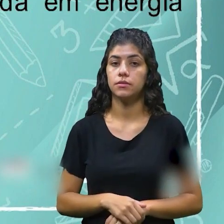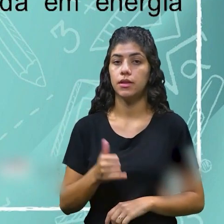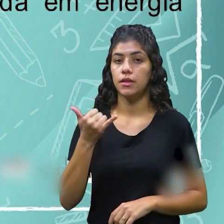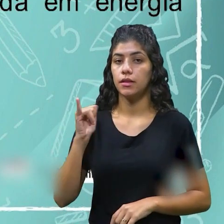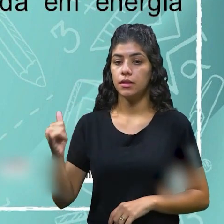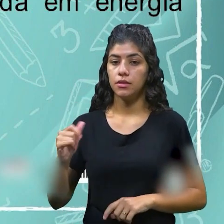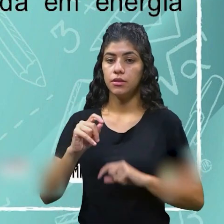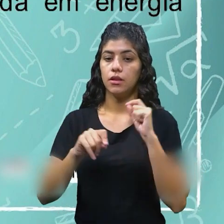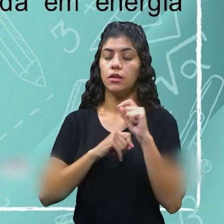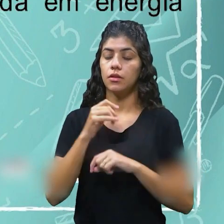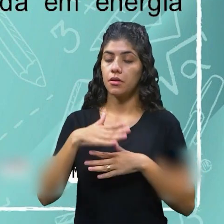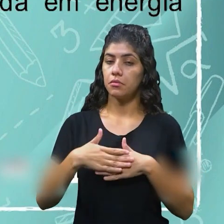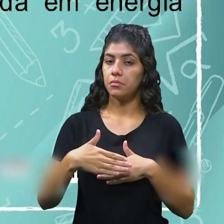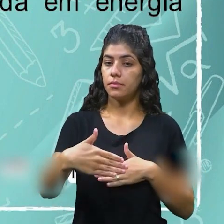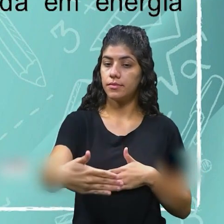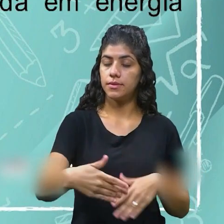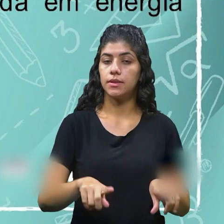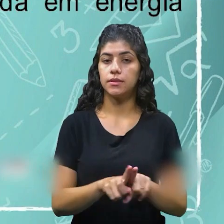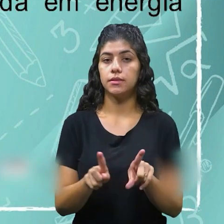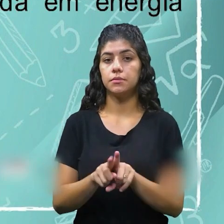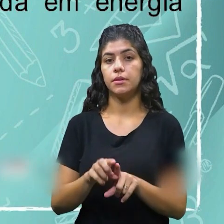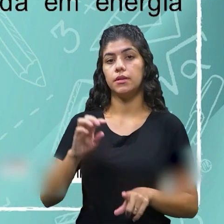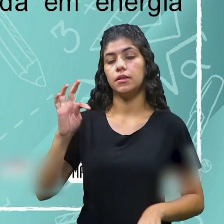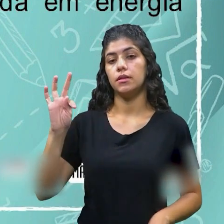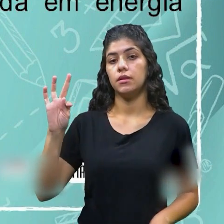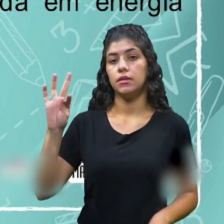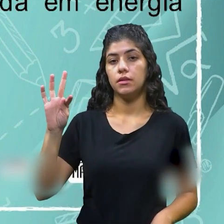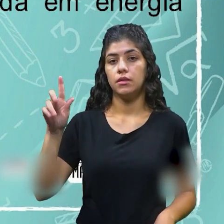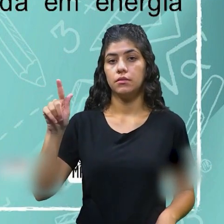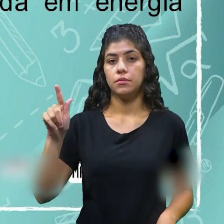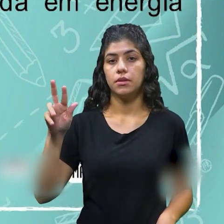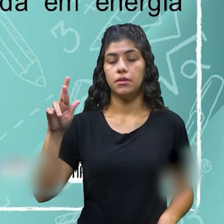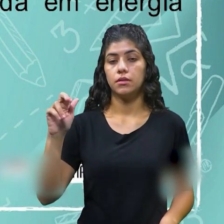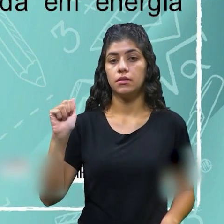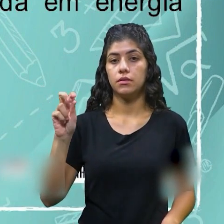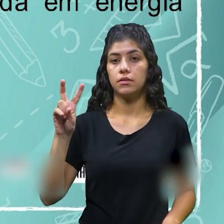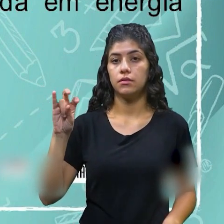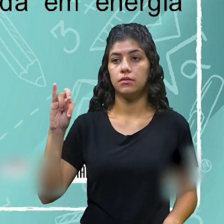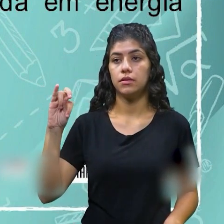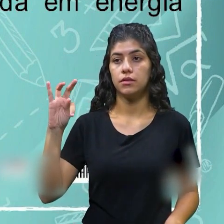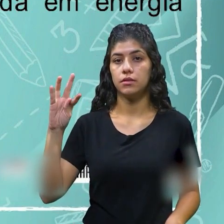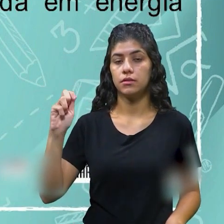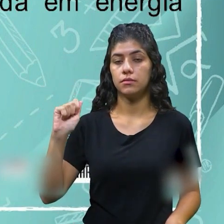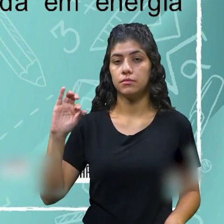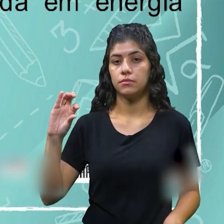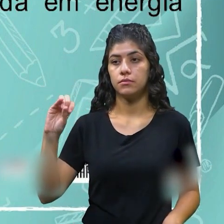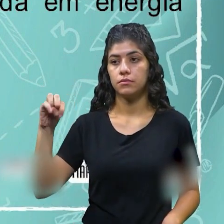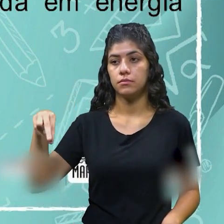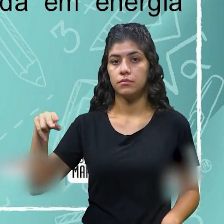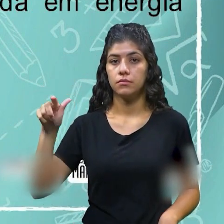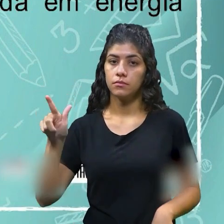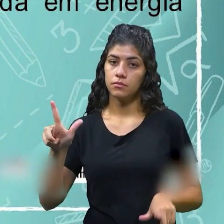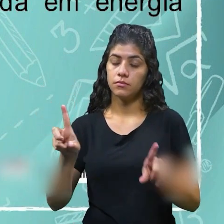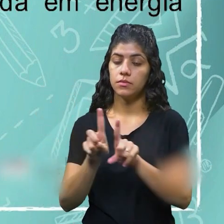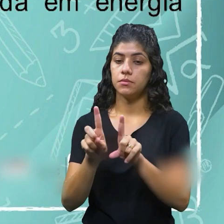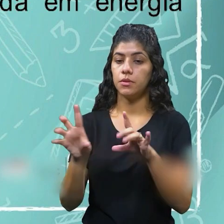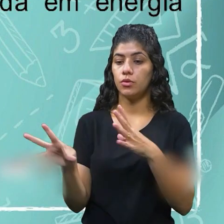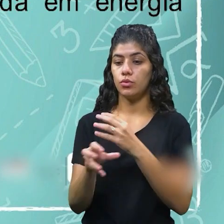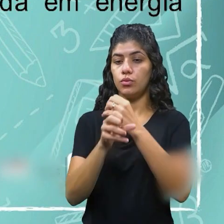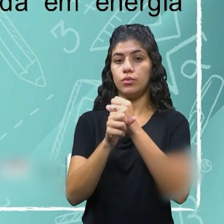energia gravitacional inicial e a energia gravitacional final. Essas energias somadas vão gerar a